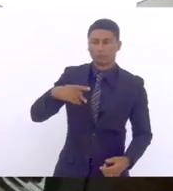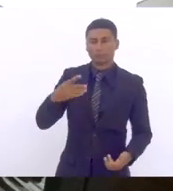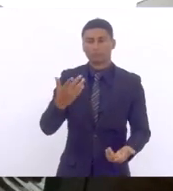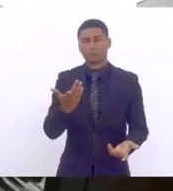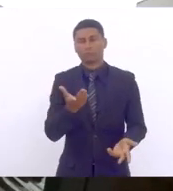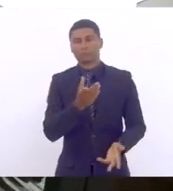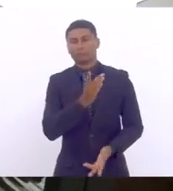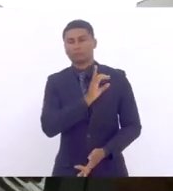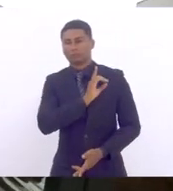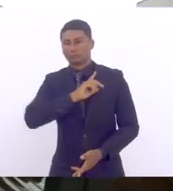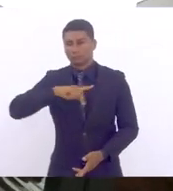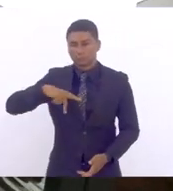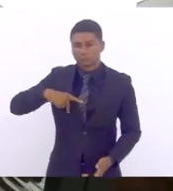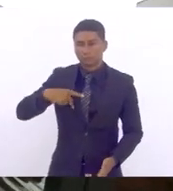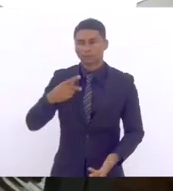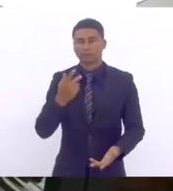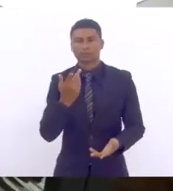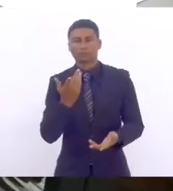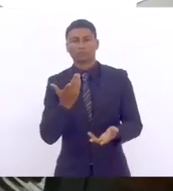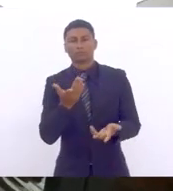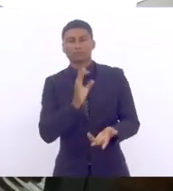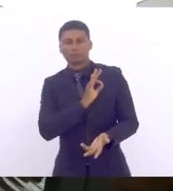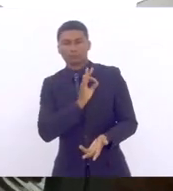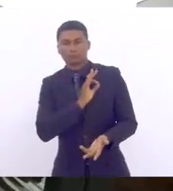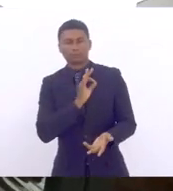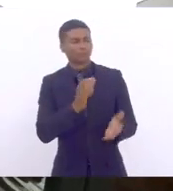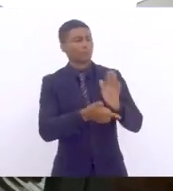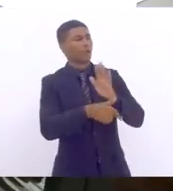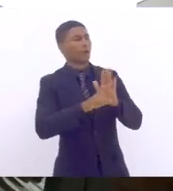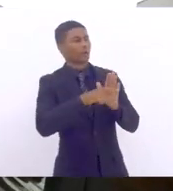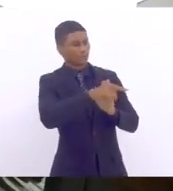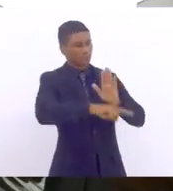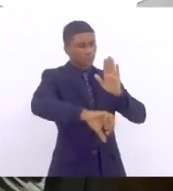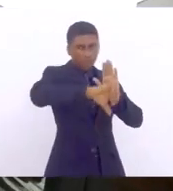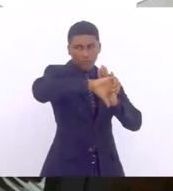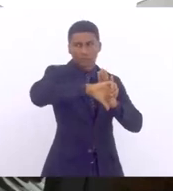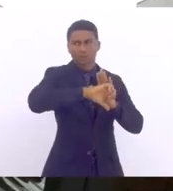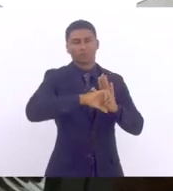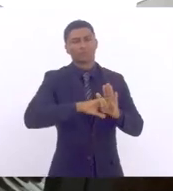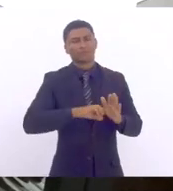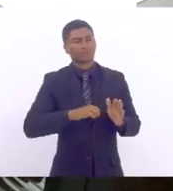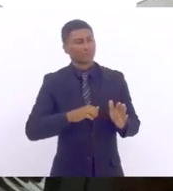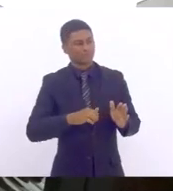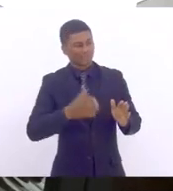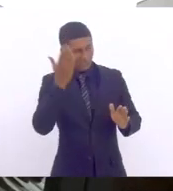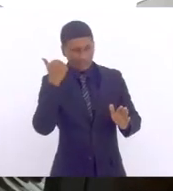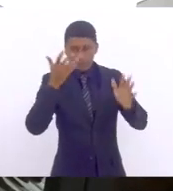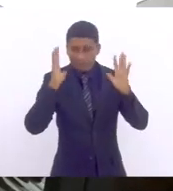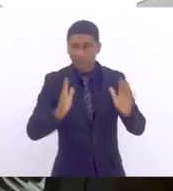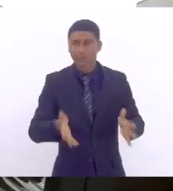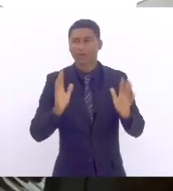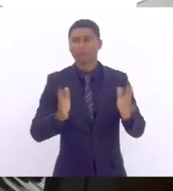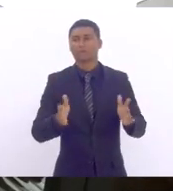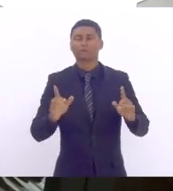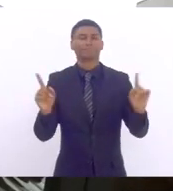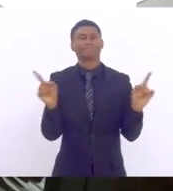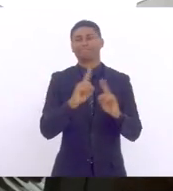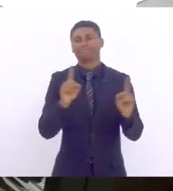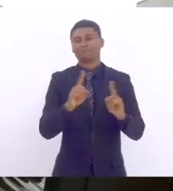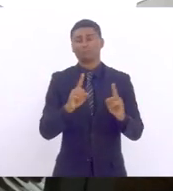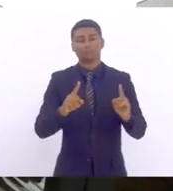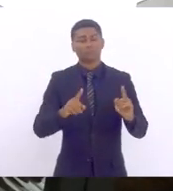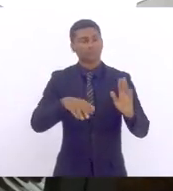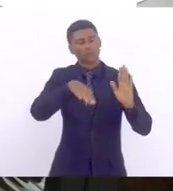Polícia, não pode prever quem vai cometer um crime. Não há prevenção sobre a hipótese de ter uma lista de